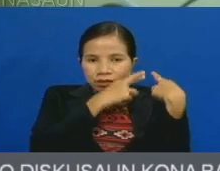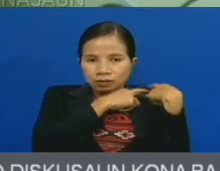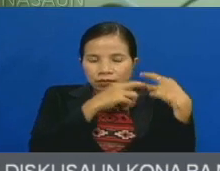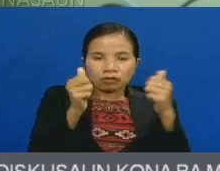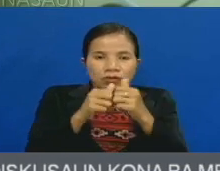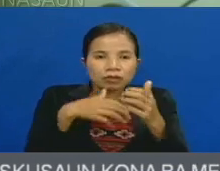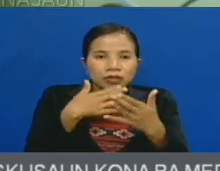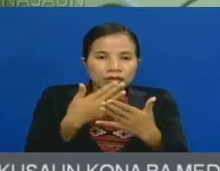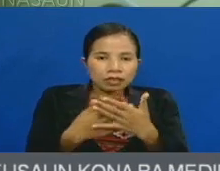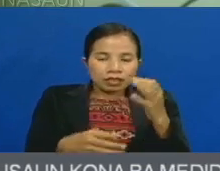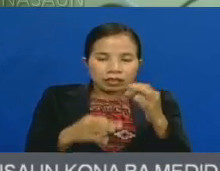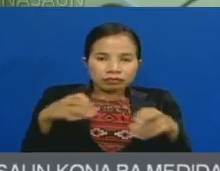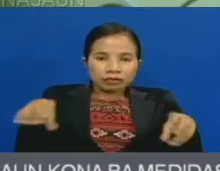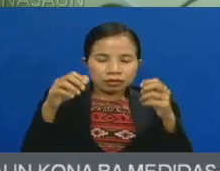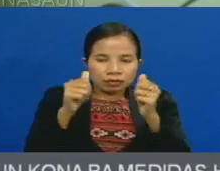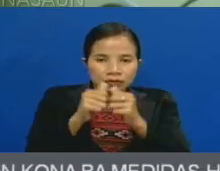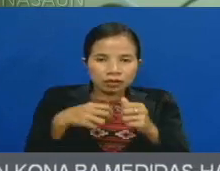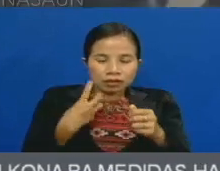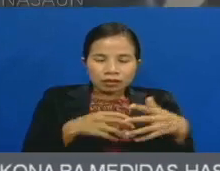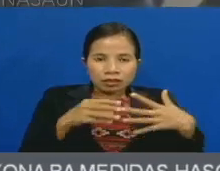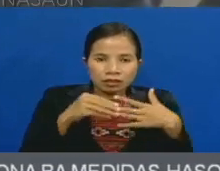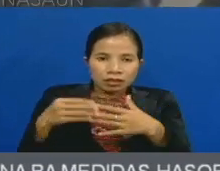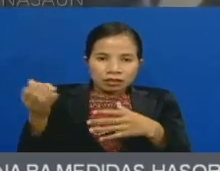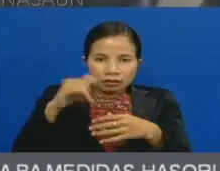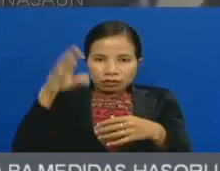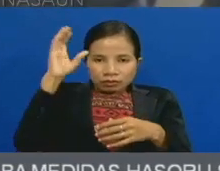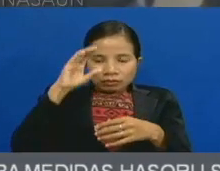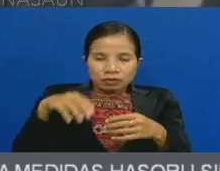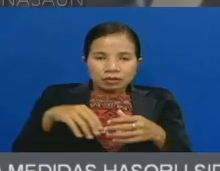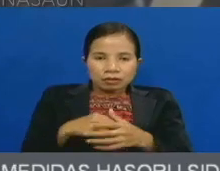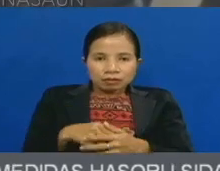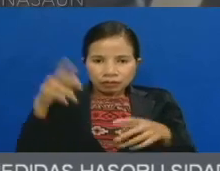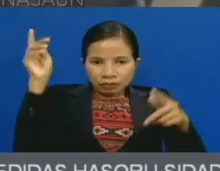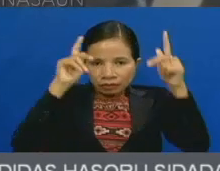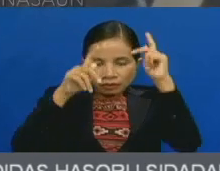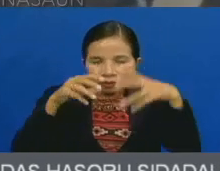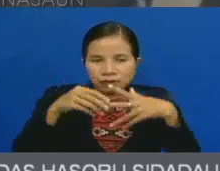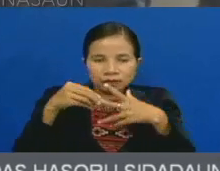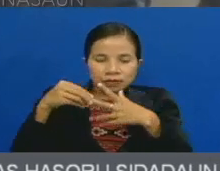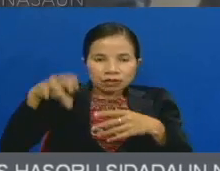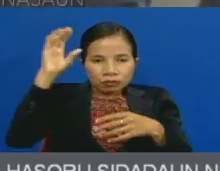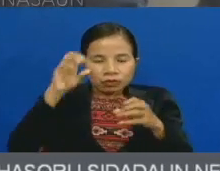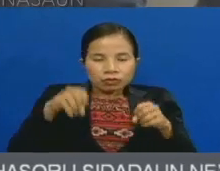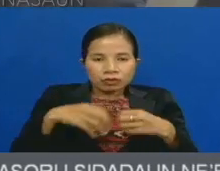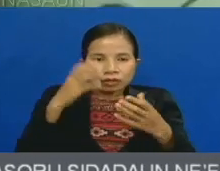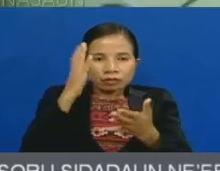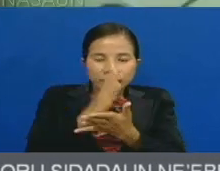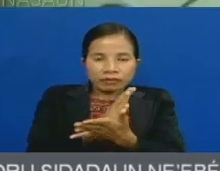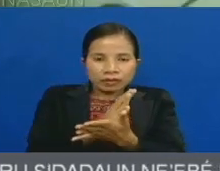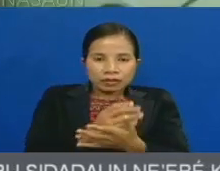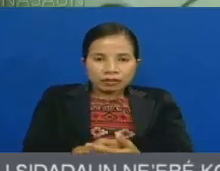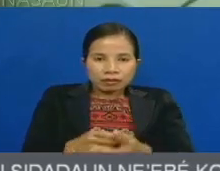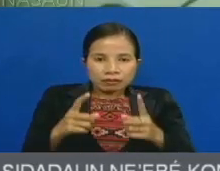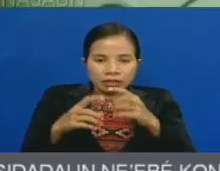dia, por isso, serviço amuto que tem a Autoridade de Segurança para buscar solução para o problema, Liliu, buscar meios de prevenção